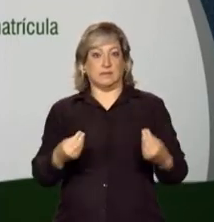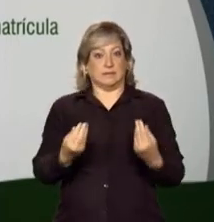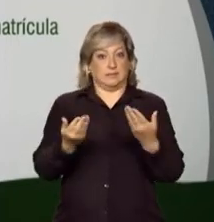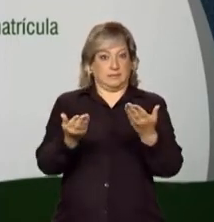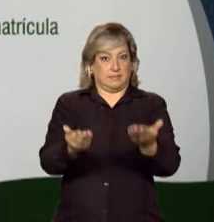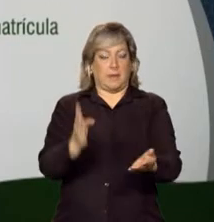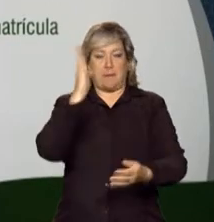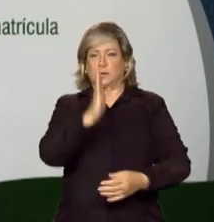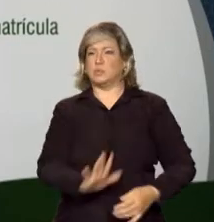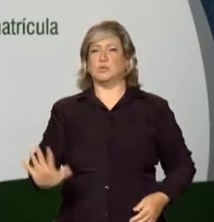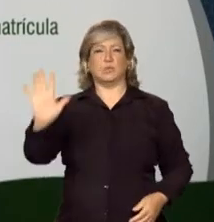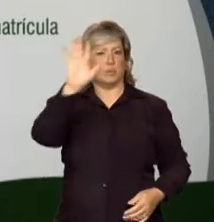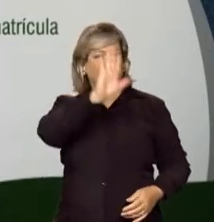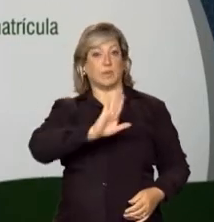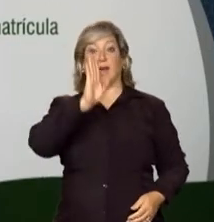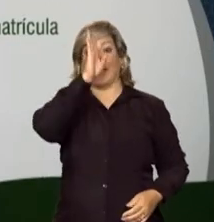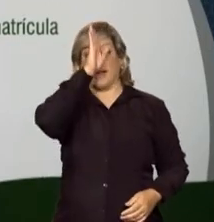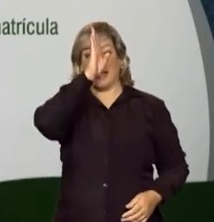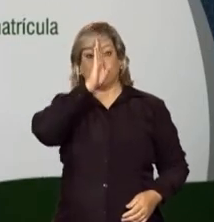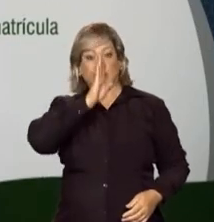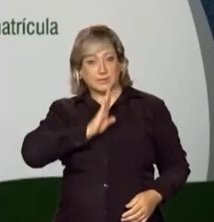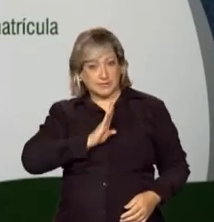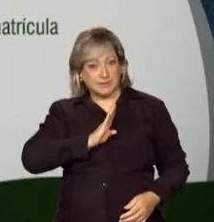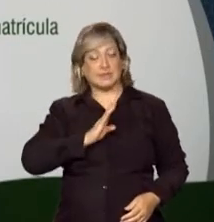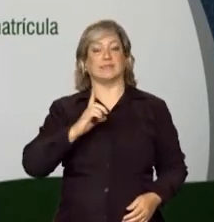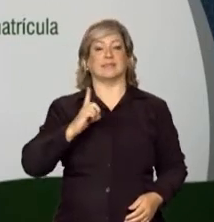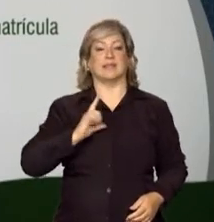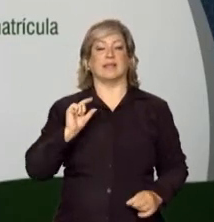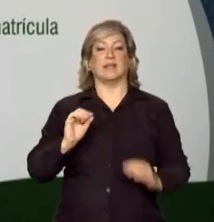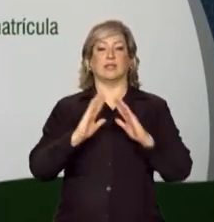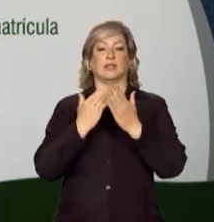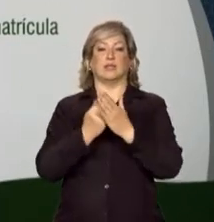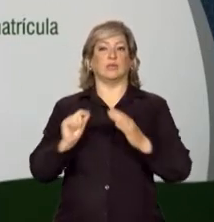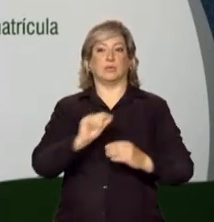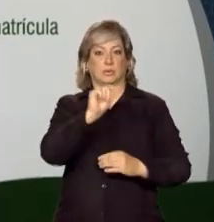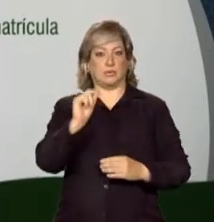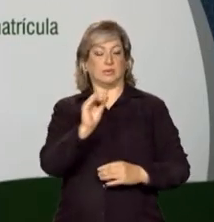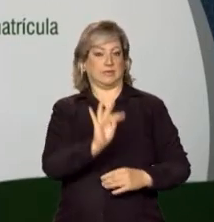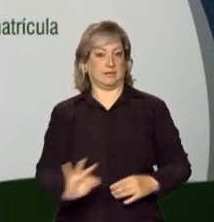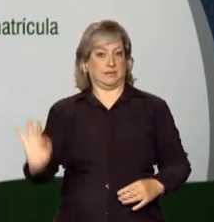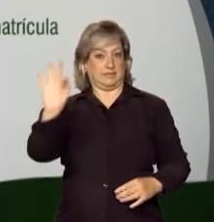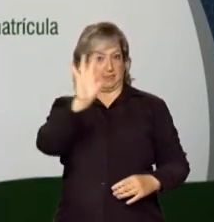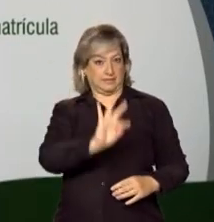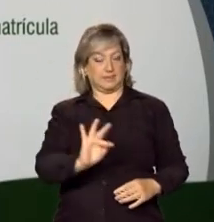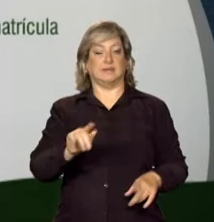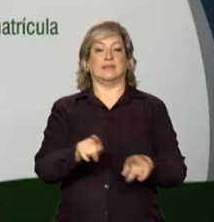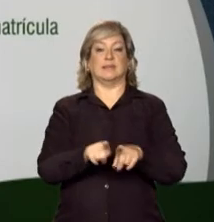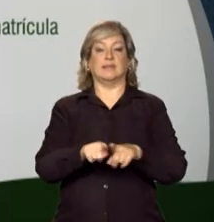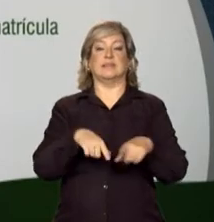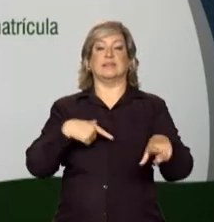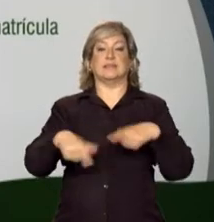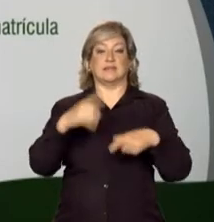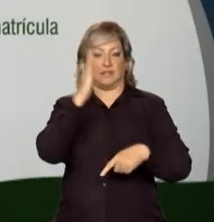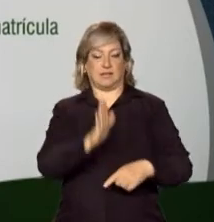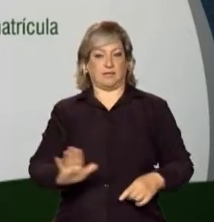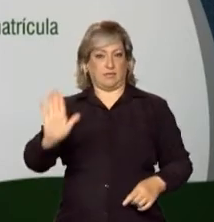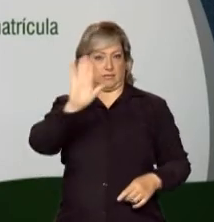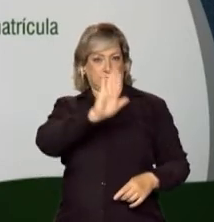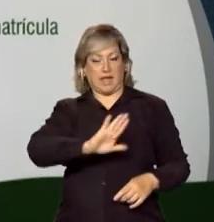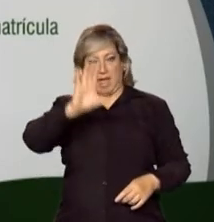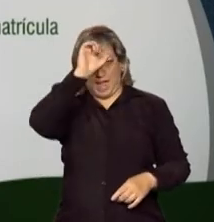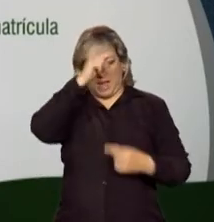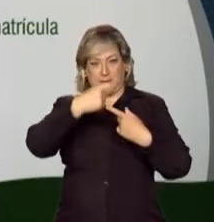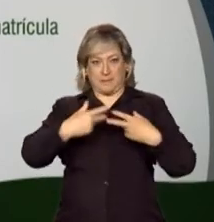disponibilizados em todo Brasil de forma gratuita por instituições de ensino Federais e pelos serviços nacionais